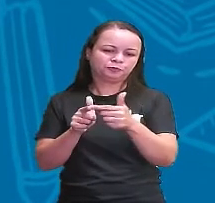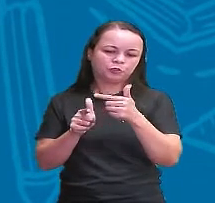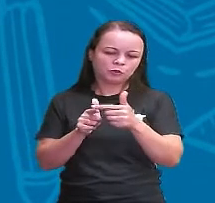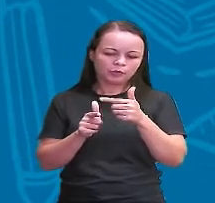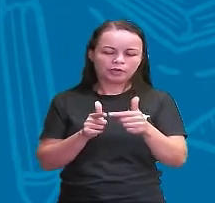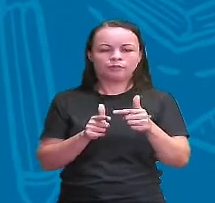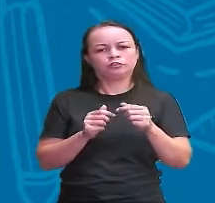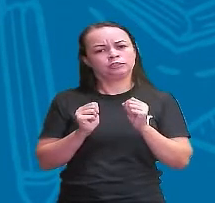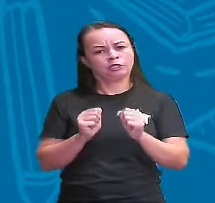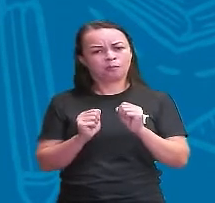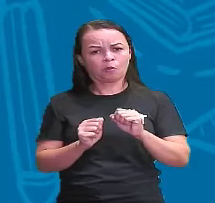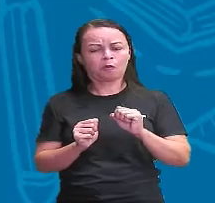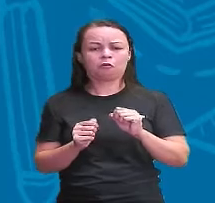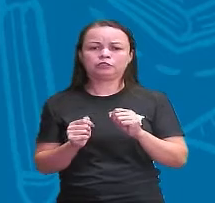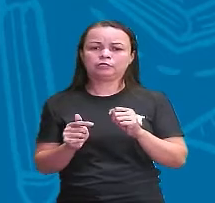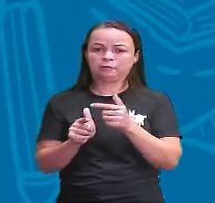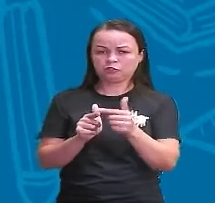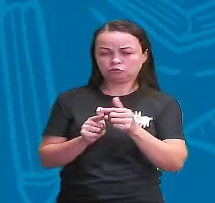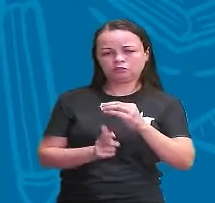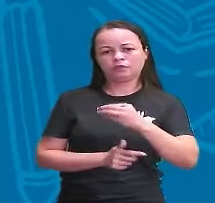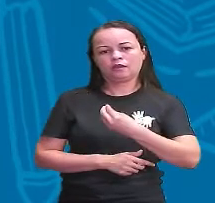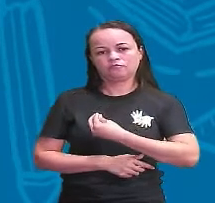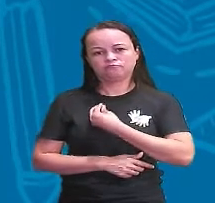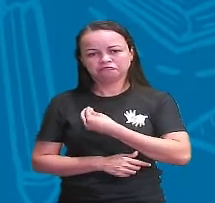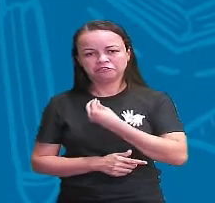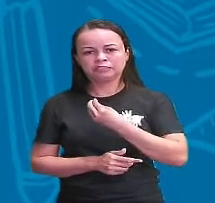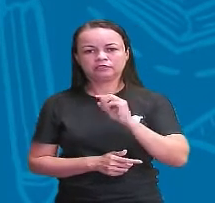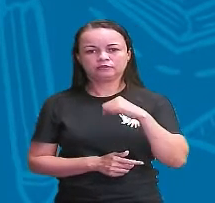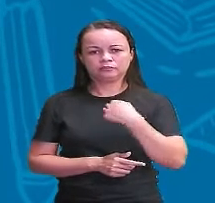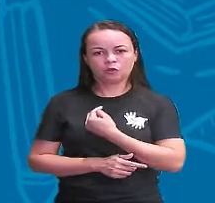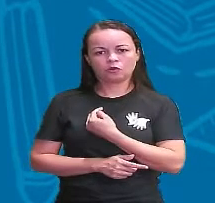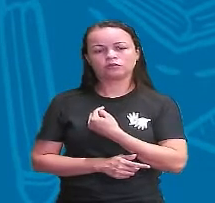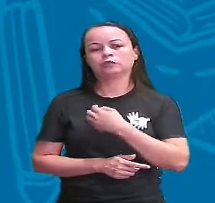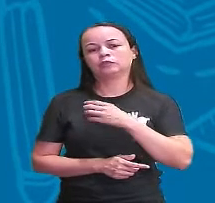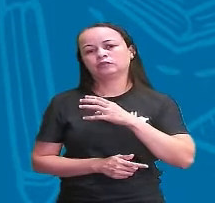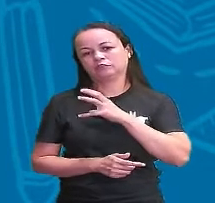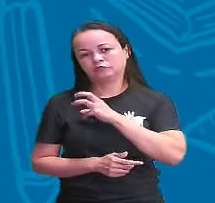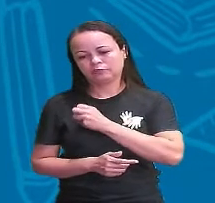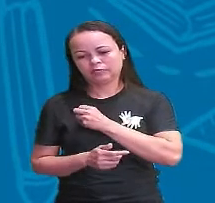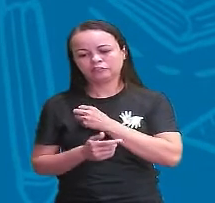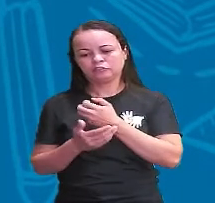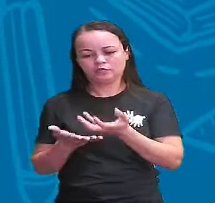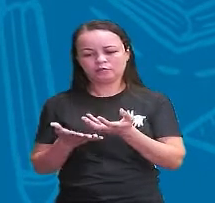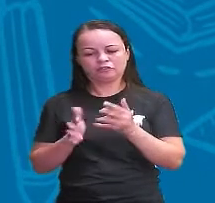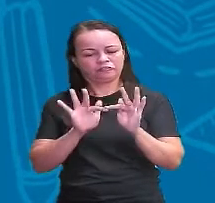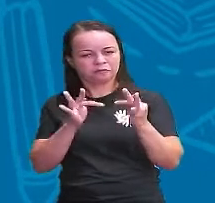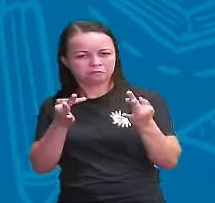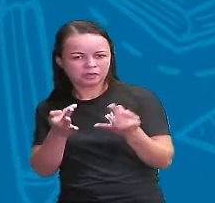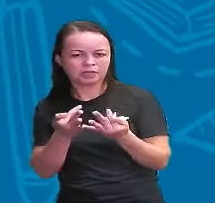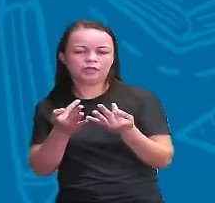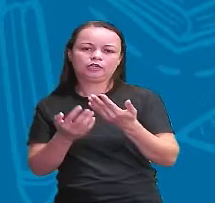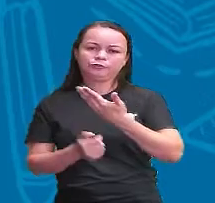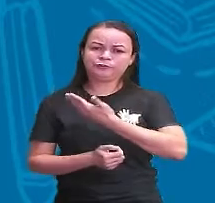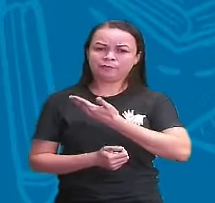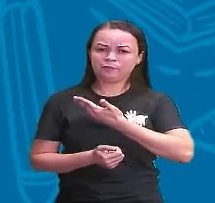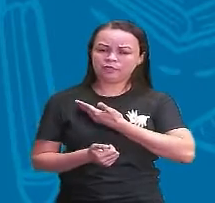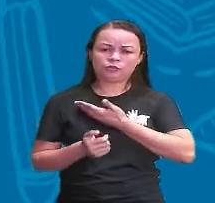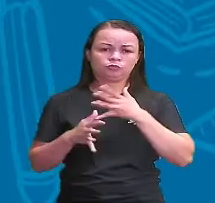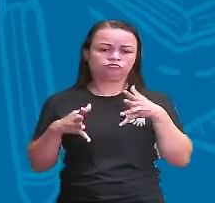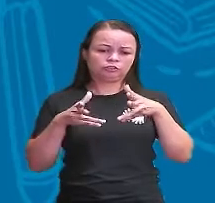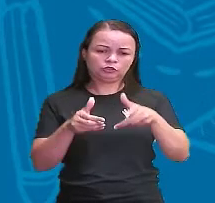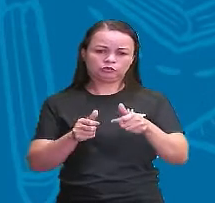estar afetando a nossa vida e a vida das pessoas que a gente ama, tá certo? A vida dos nossos familiares, dos nossos amigos e de